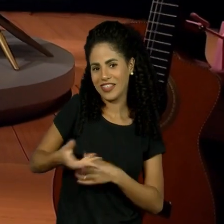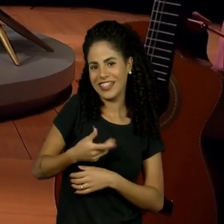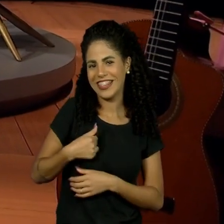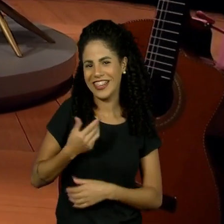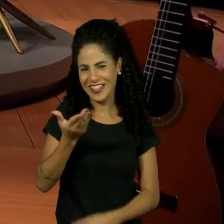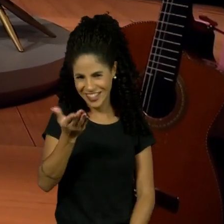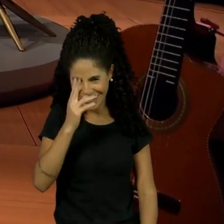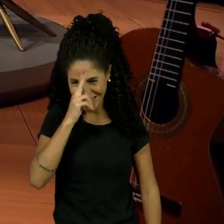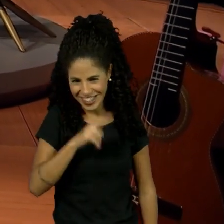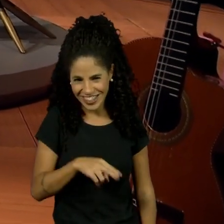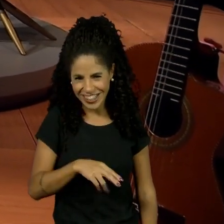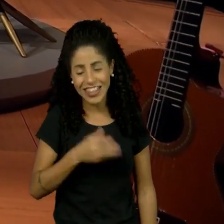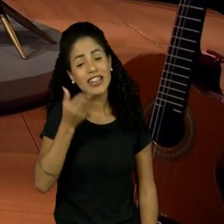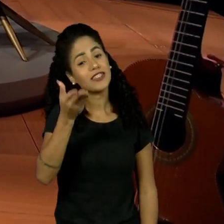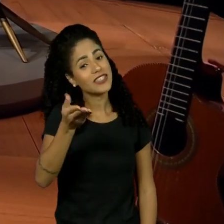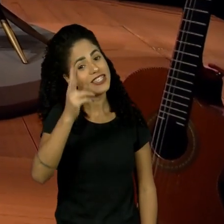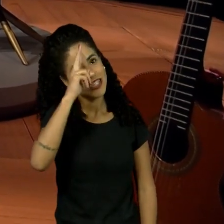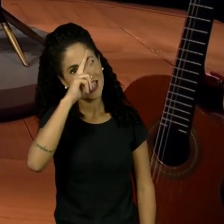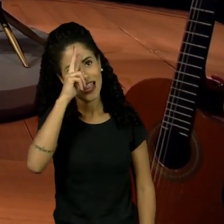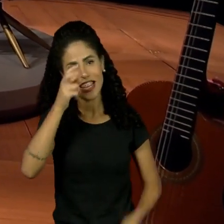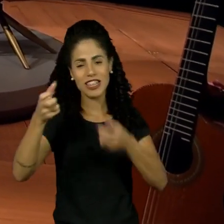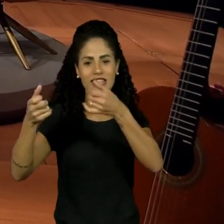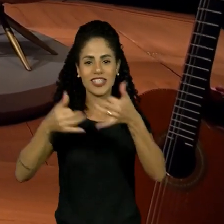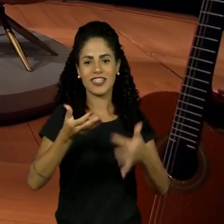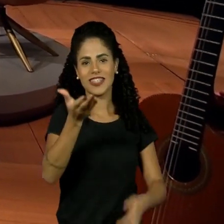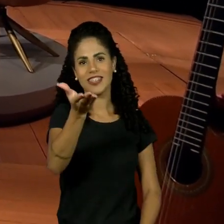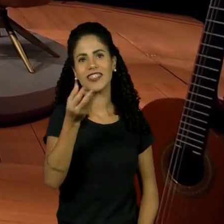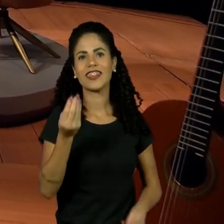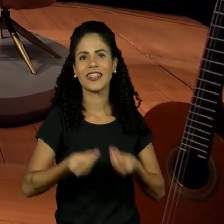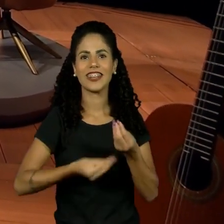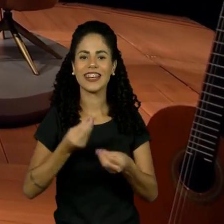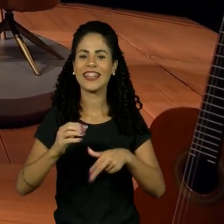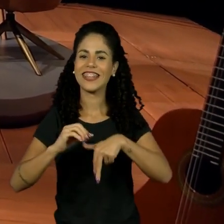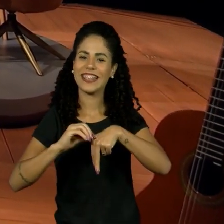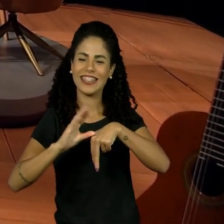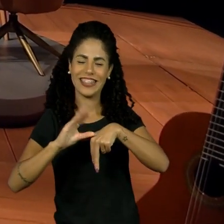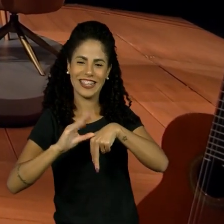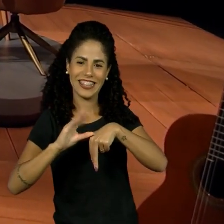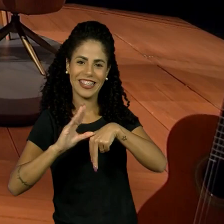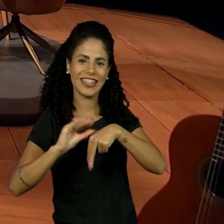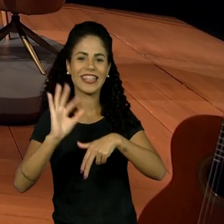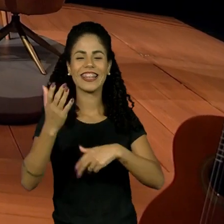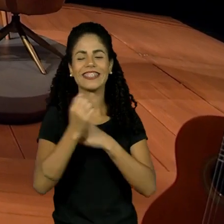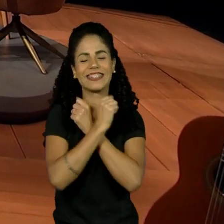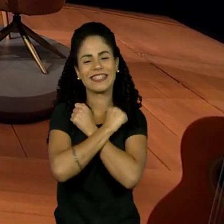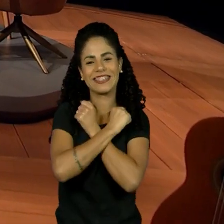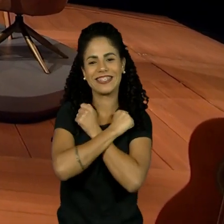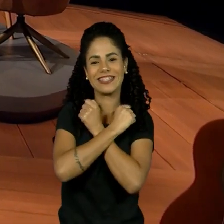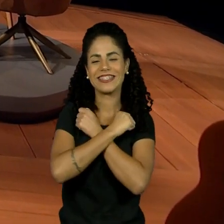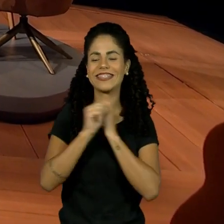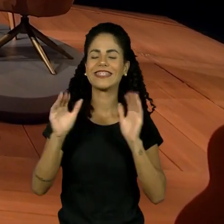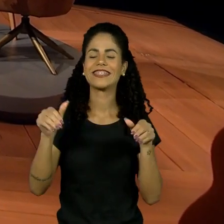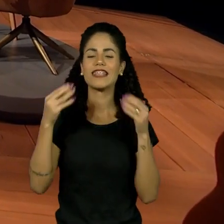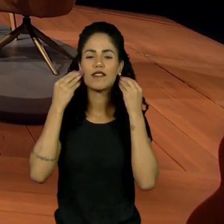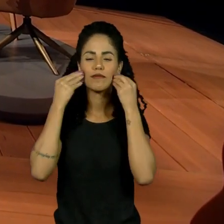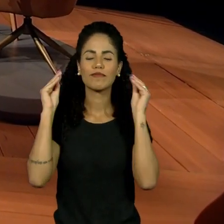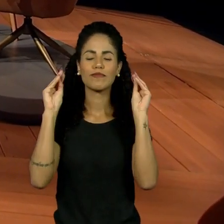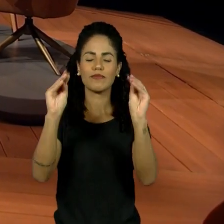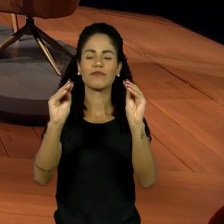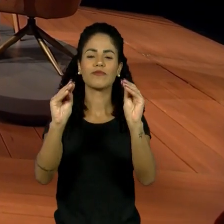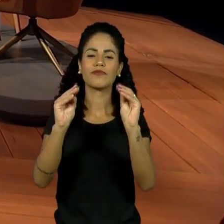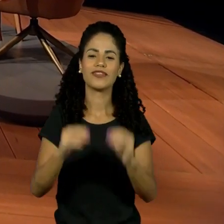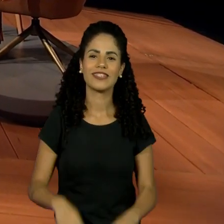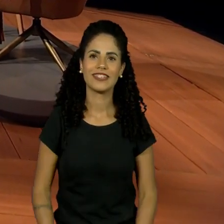Badi? Então, se você se lembrar, conta um pouco pra turma aí da TV Cultura. Um abraço para vocês todos e um beijo na sua alma, meu